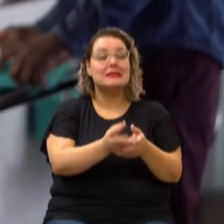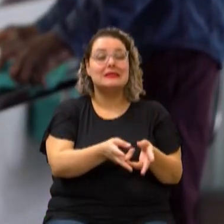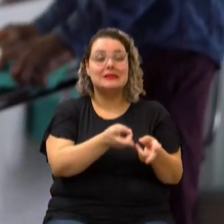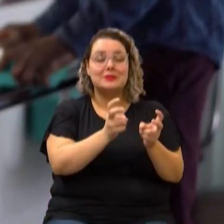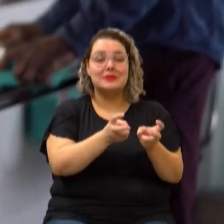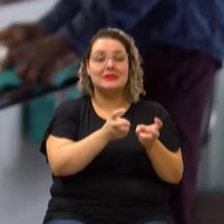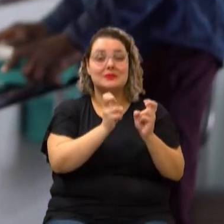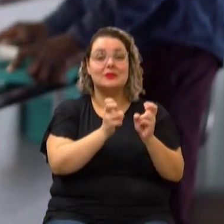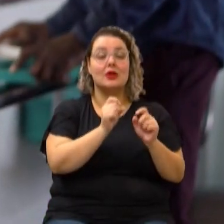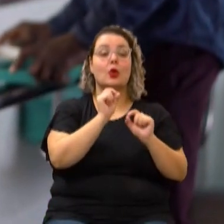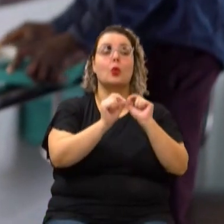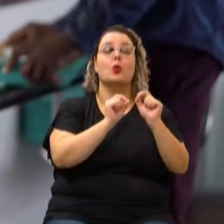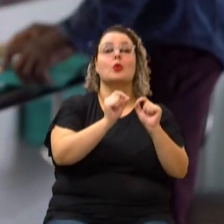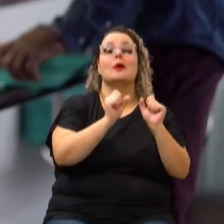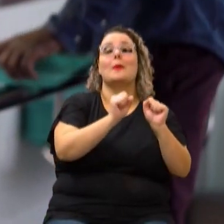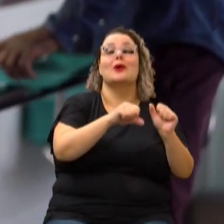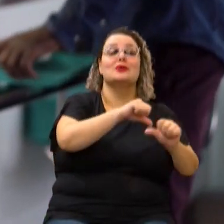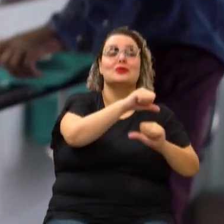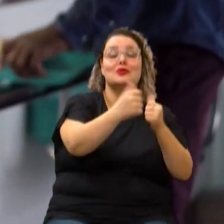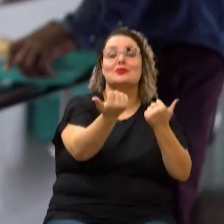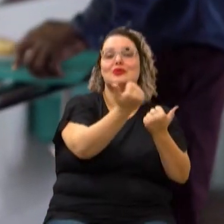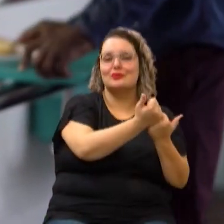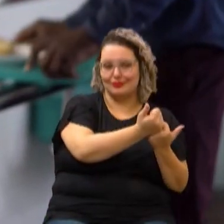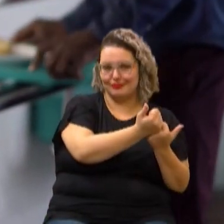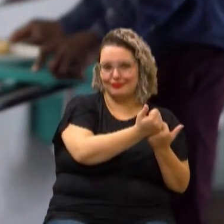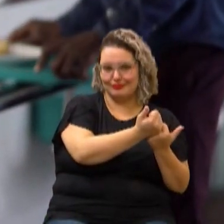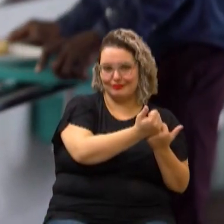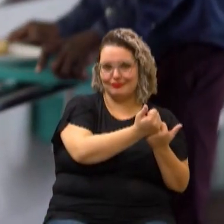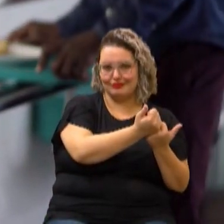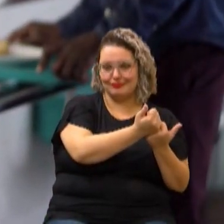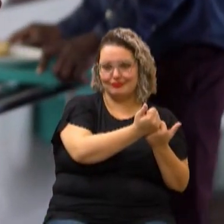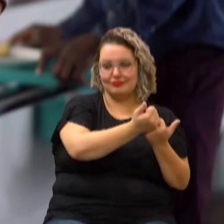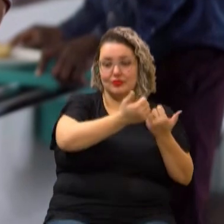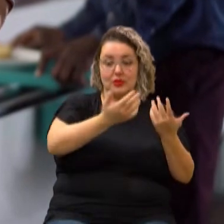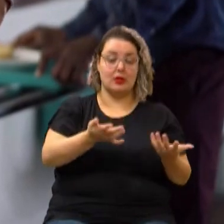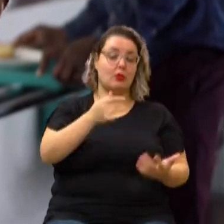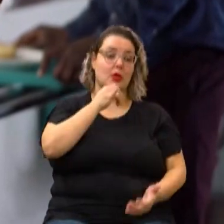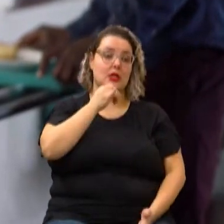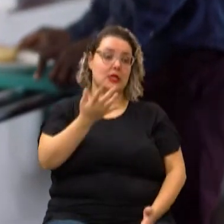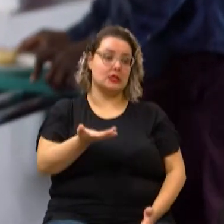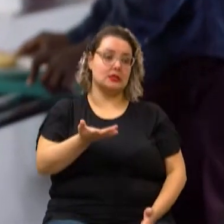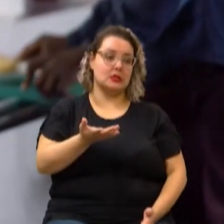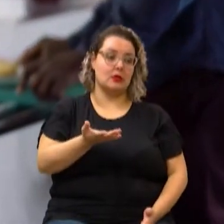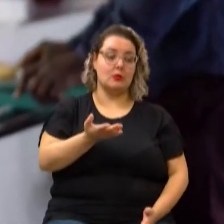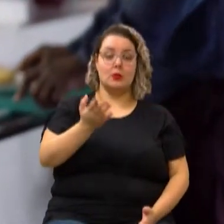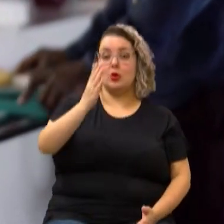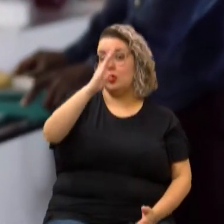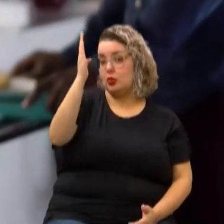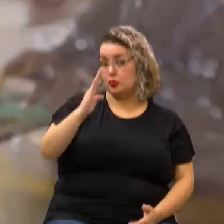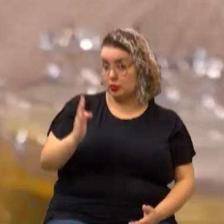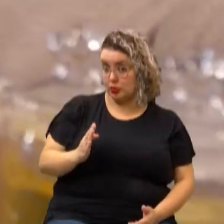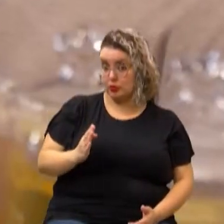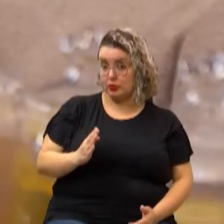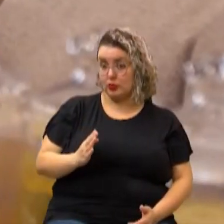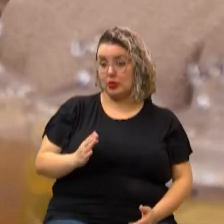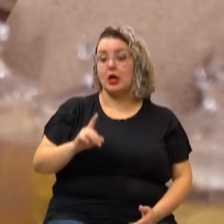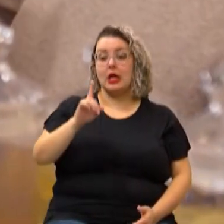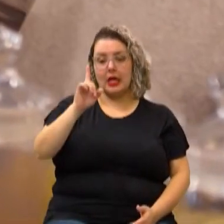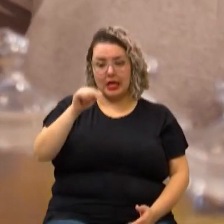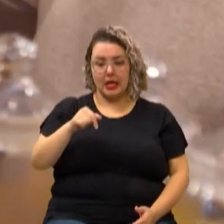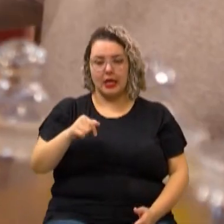questão é sobre isso. Quais são os principais impactos que a inflação tem na vida do brasileiro, né, da população?